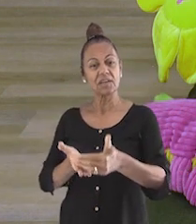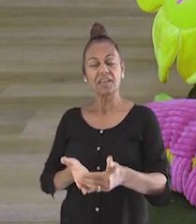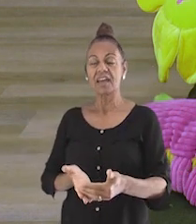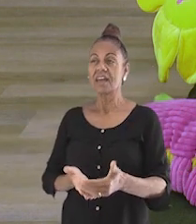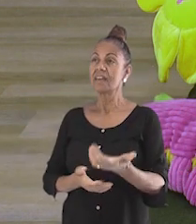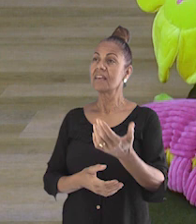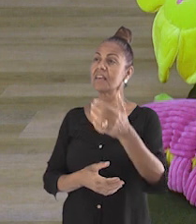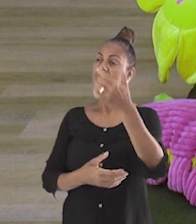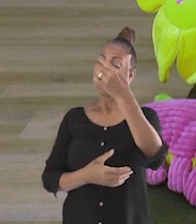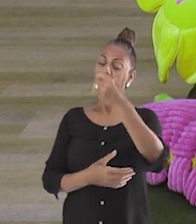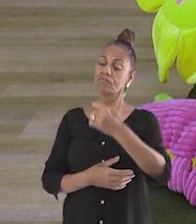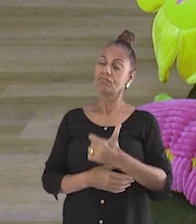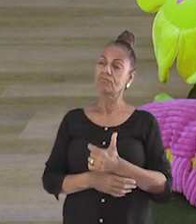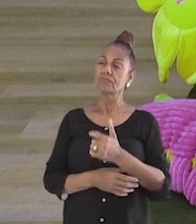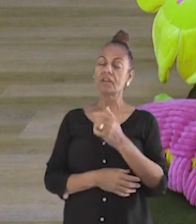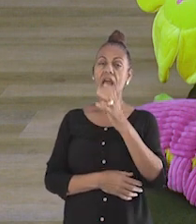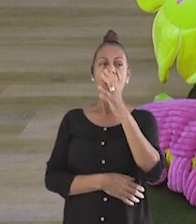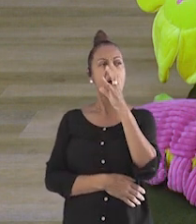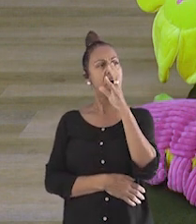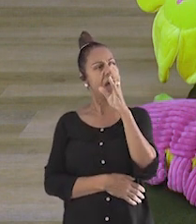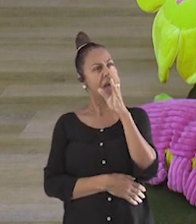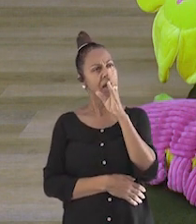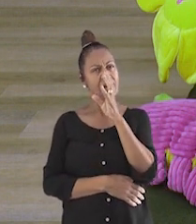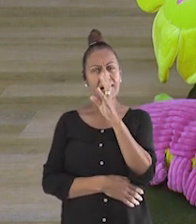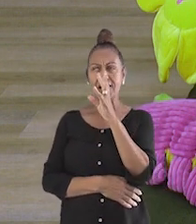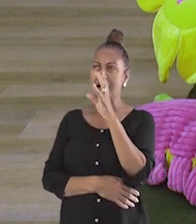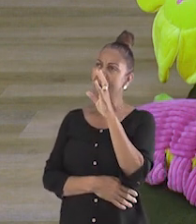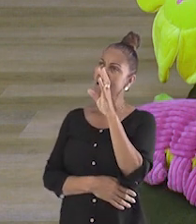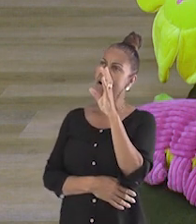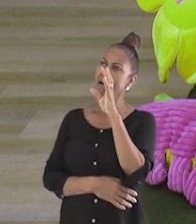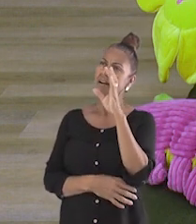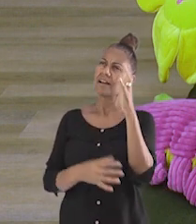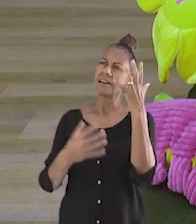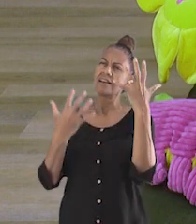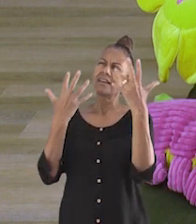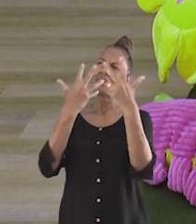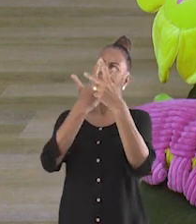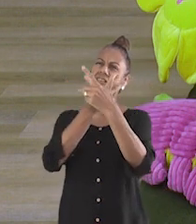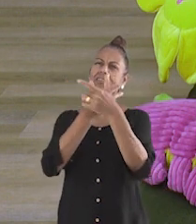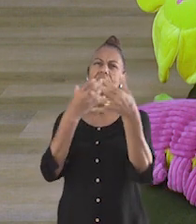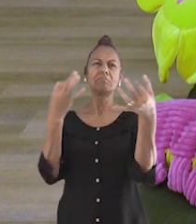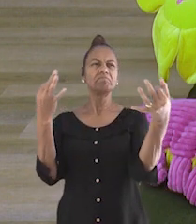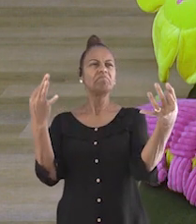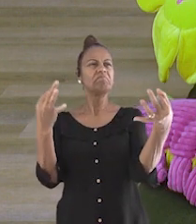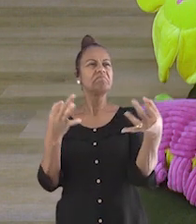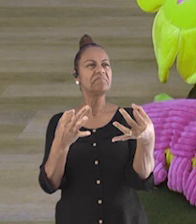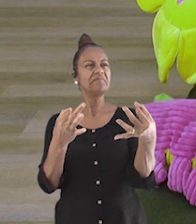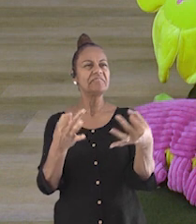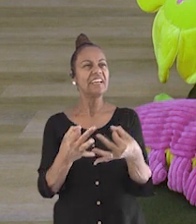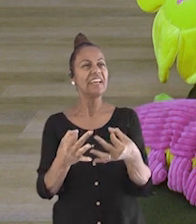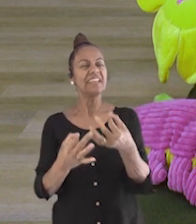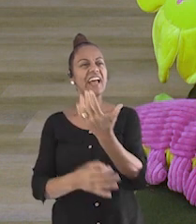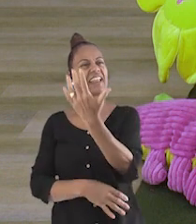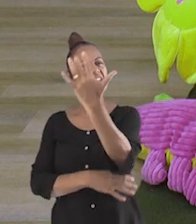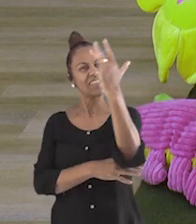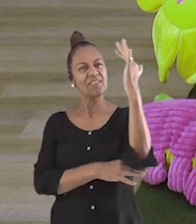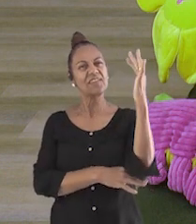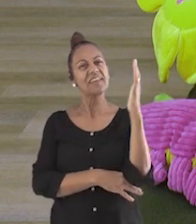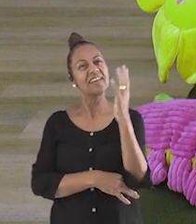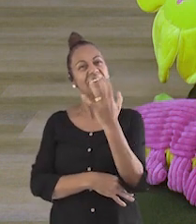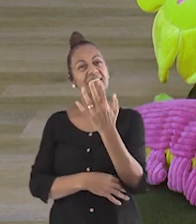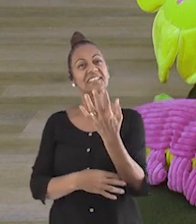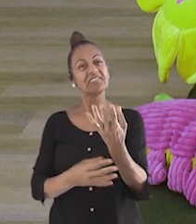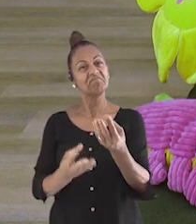tanta beleza e alegria, a festa acontecia. E eu fiquei ali a